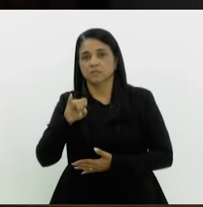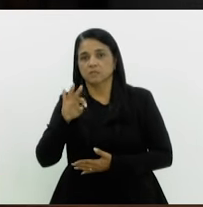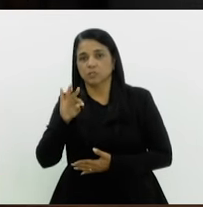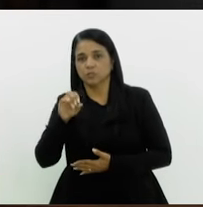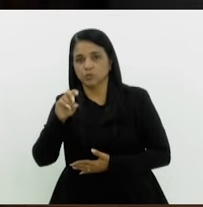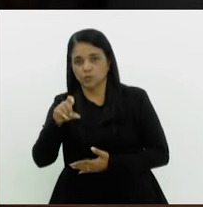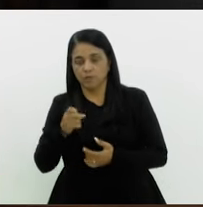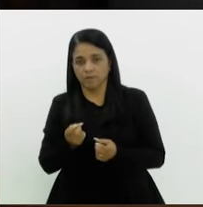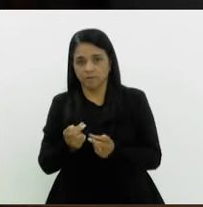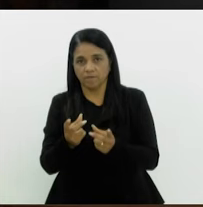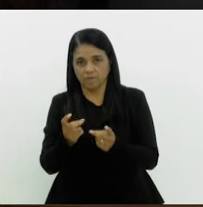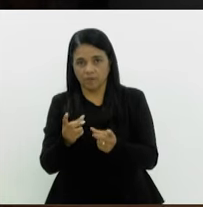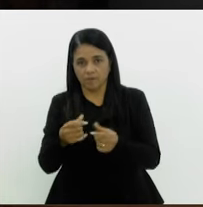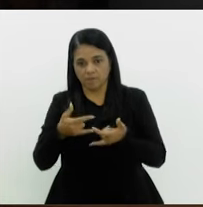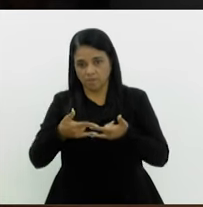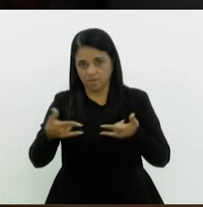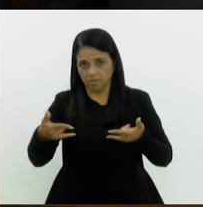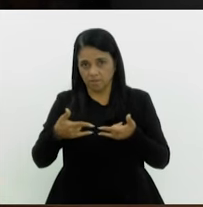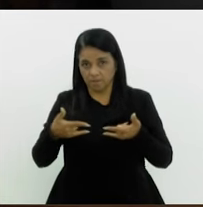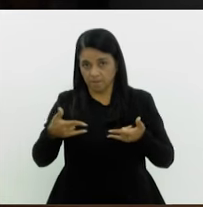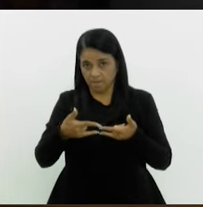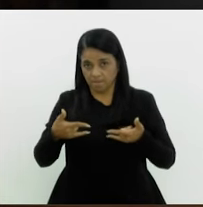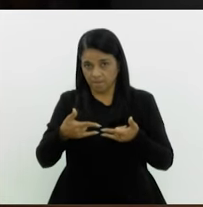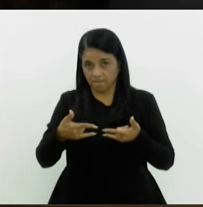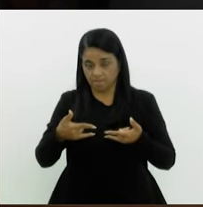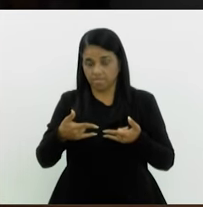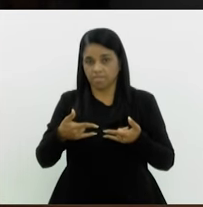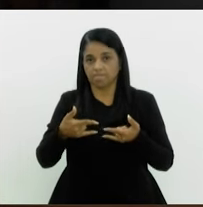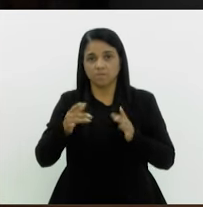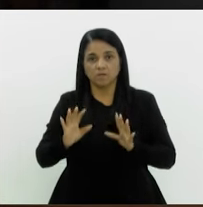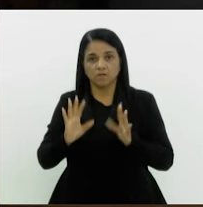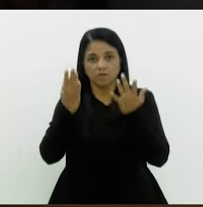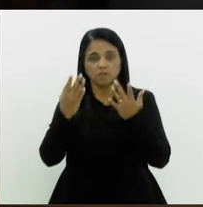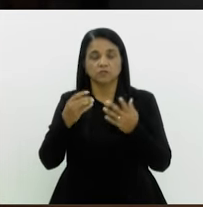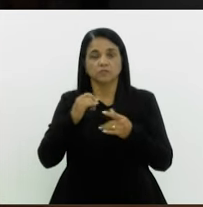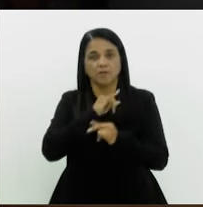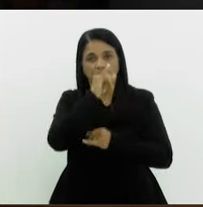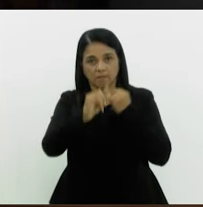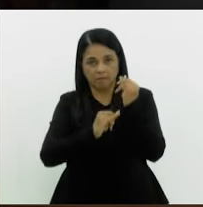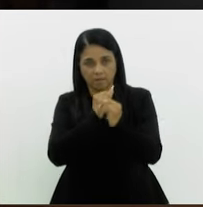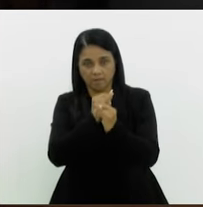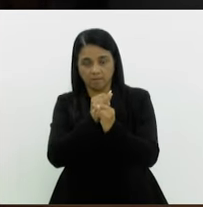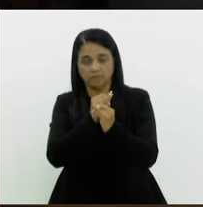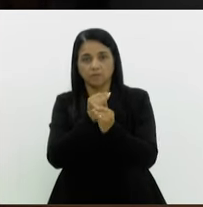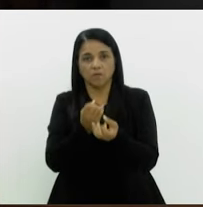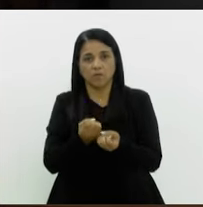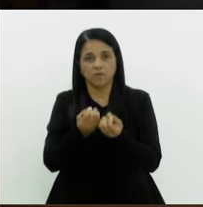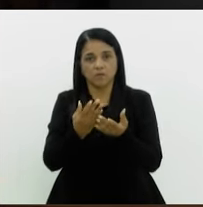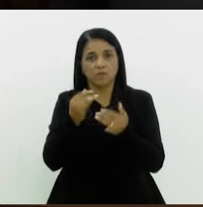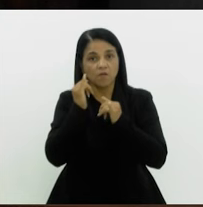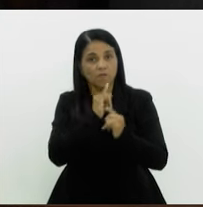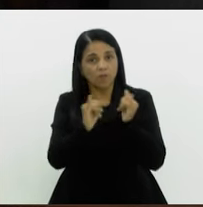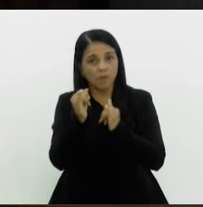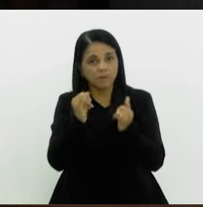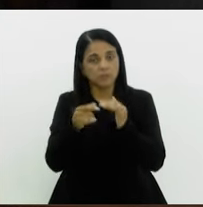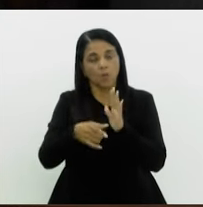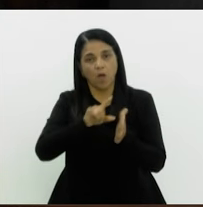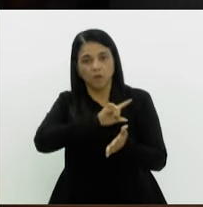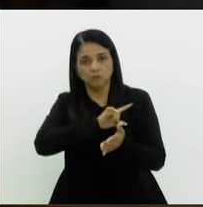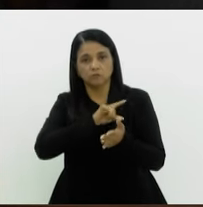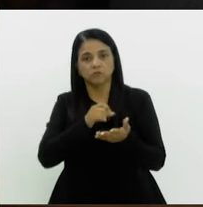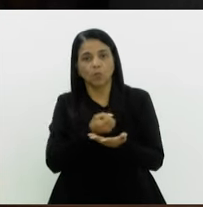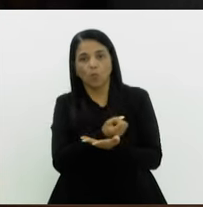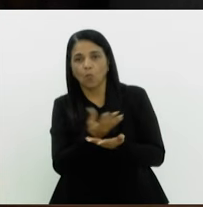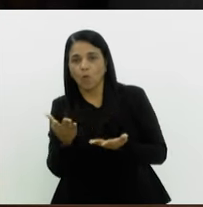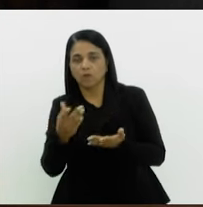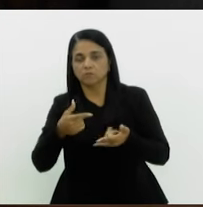venda para ingressos, de ingressos para eventos na internet, fornecer informações prévias sobre a